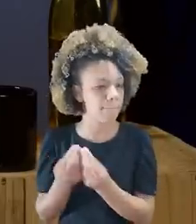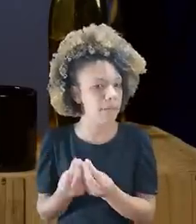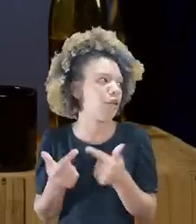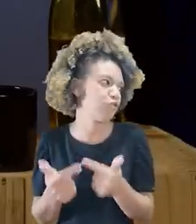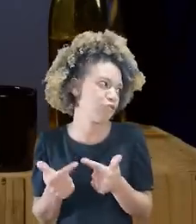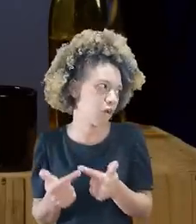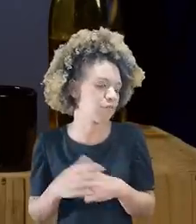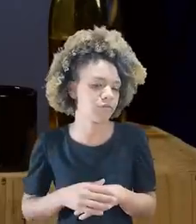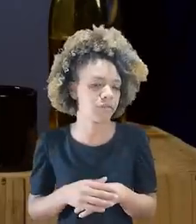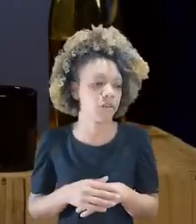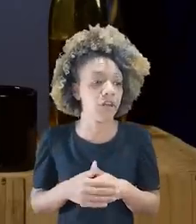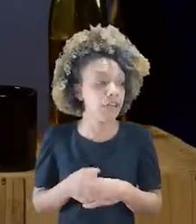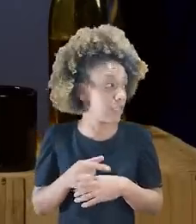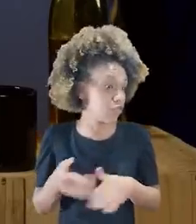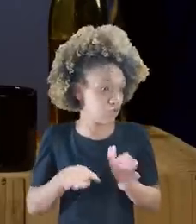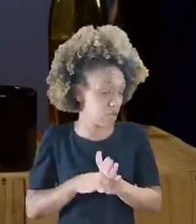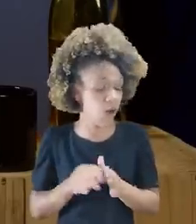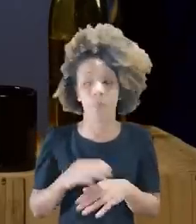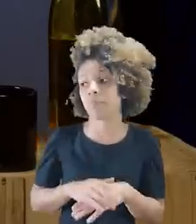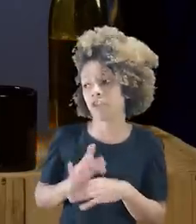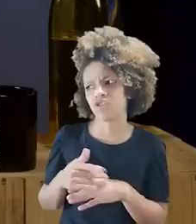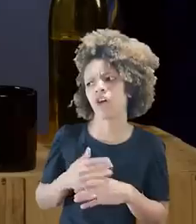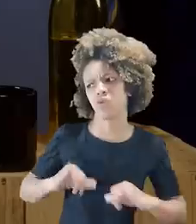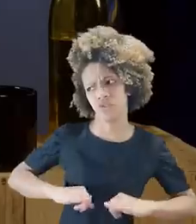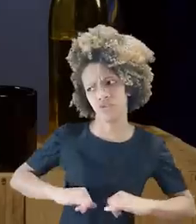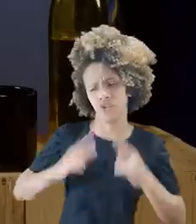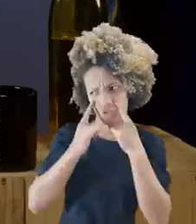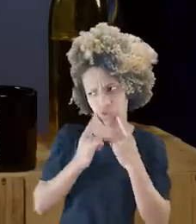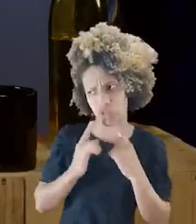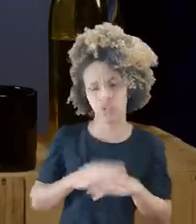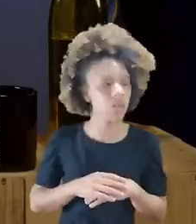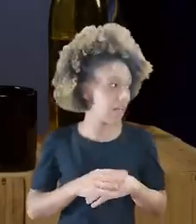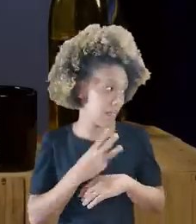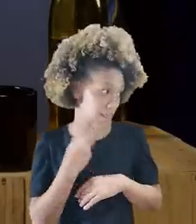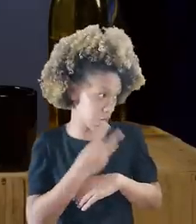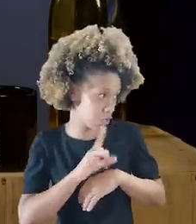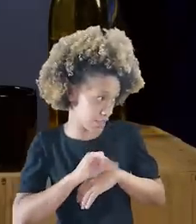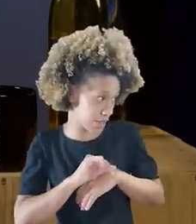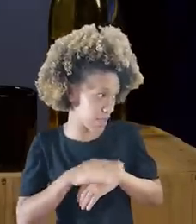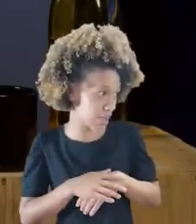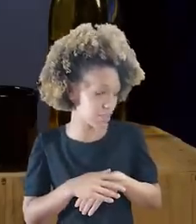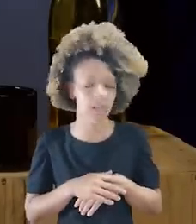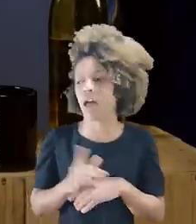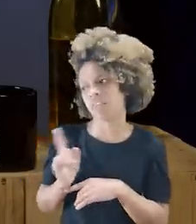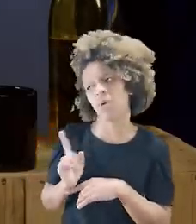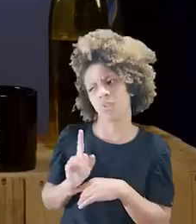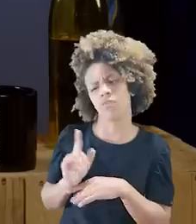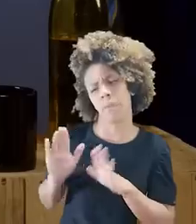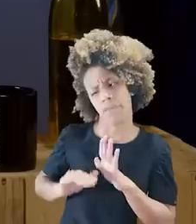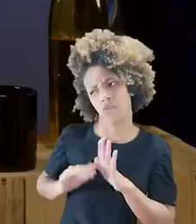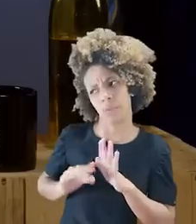de me de coisas grandes assim sabe mas são diferentes eh eh de Anes